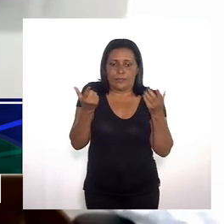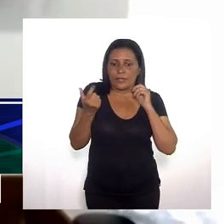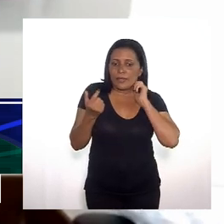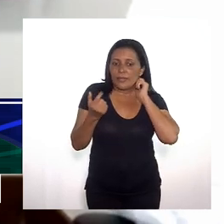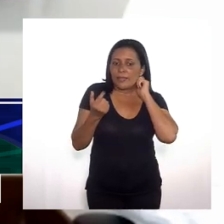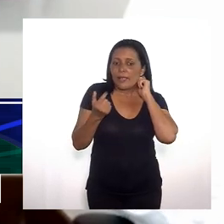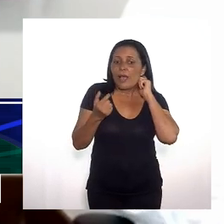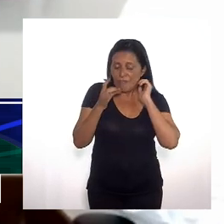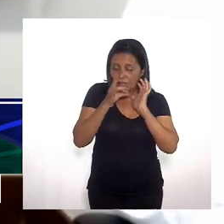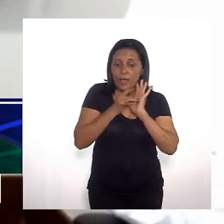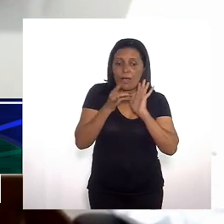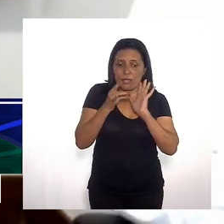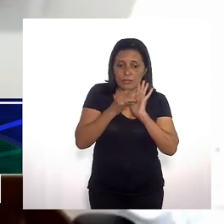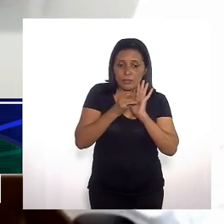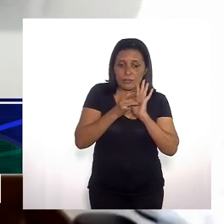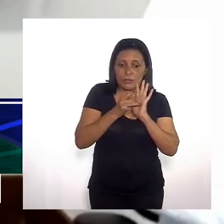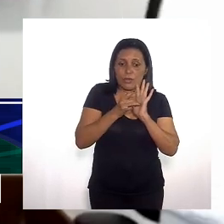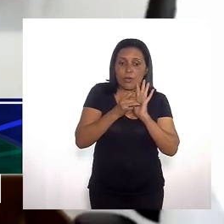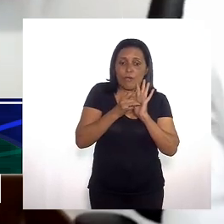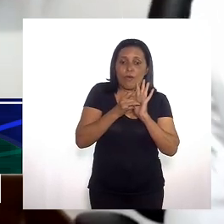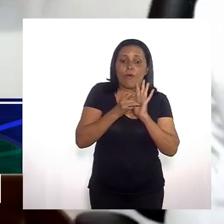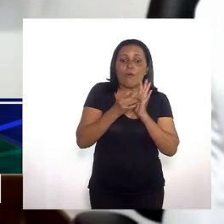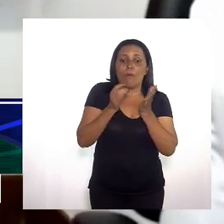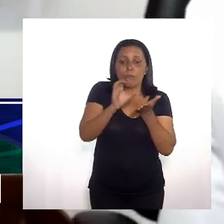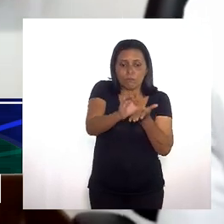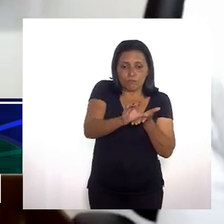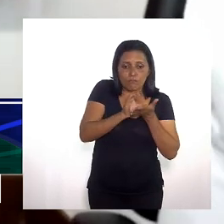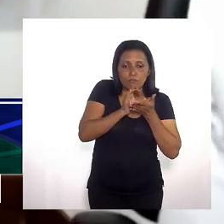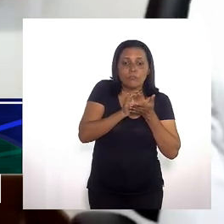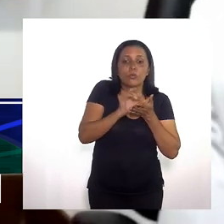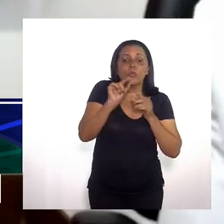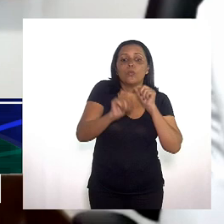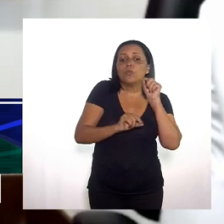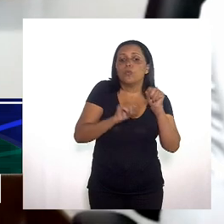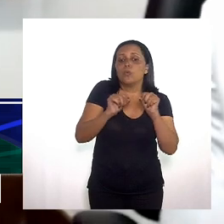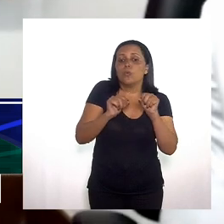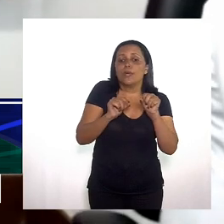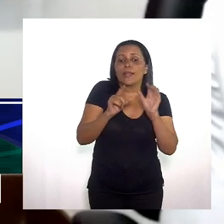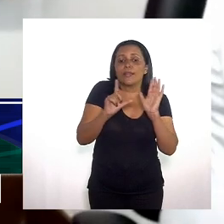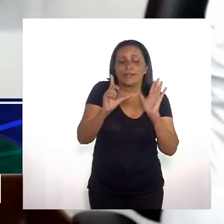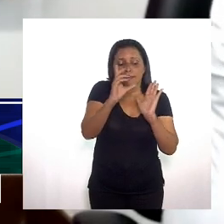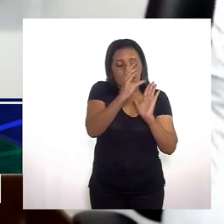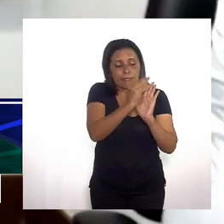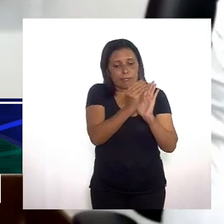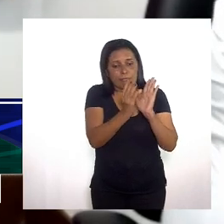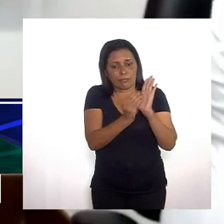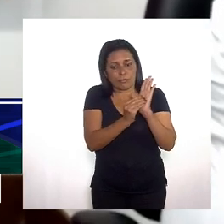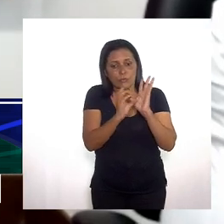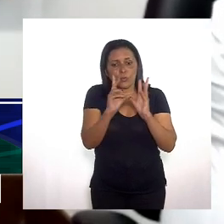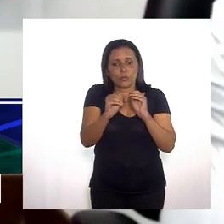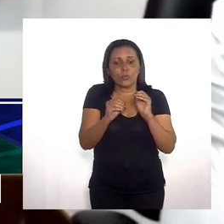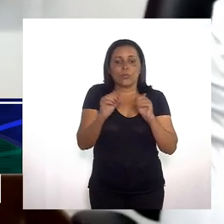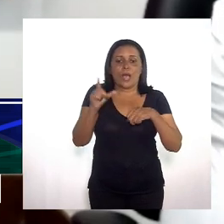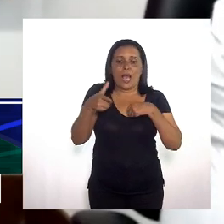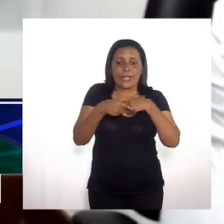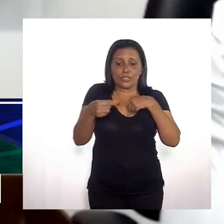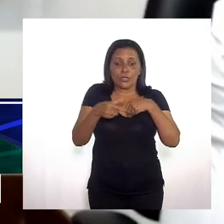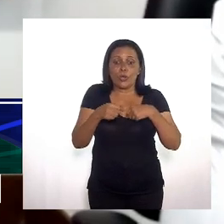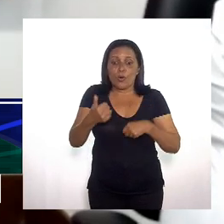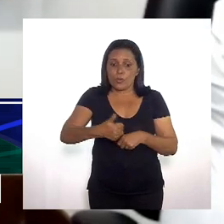falou, é isso mesmo. O fundo é o seguinte, constitui receitas do fundo que trata o caput desse artigo. Inciso